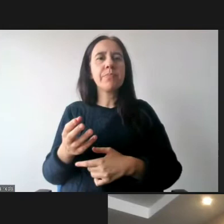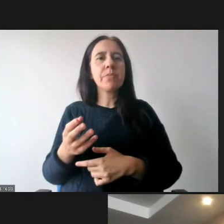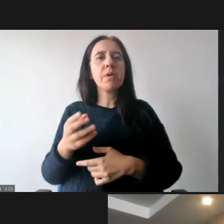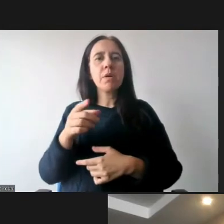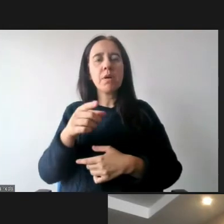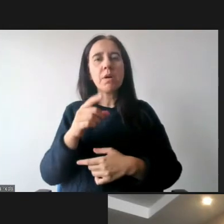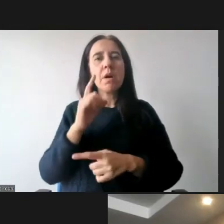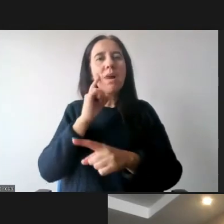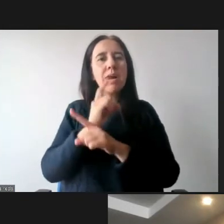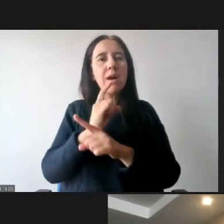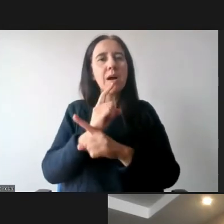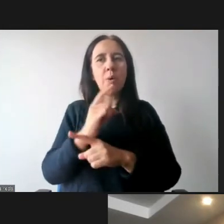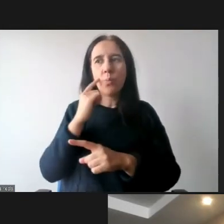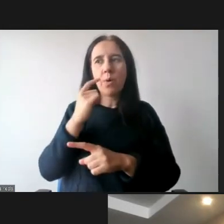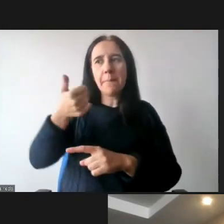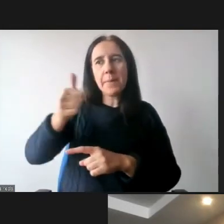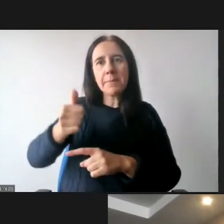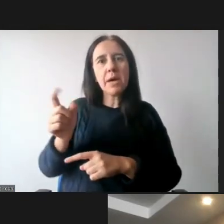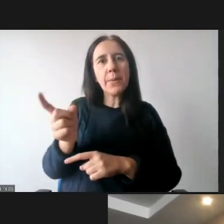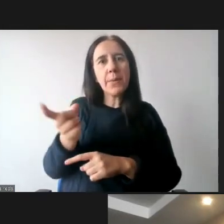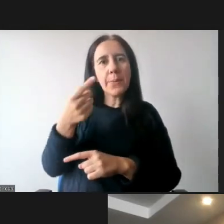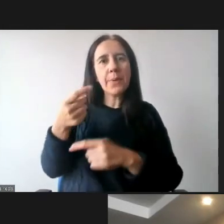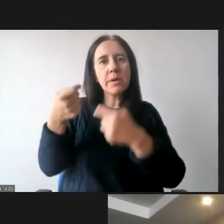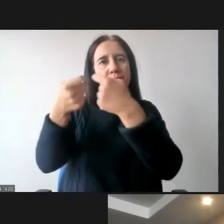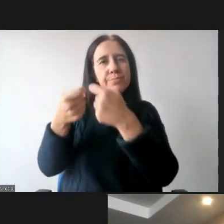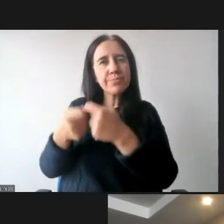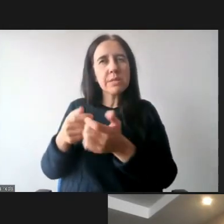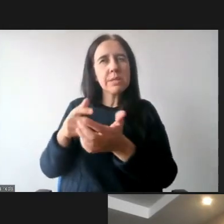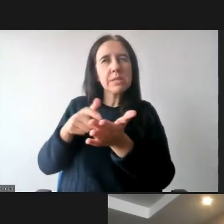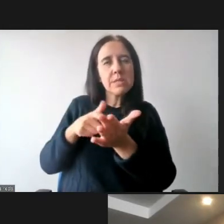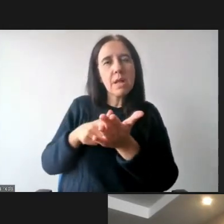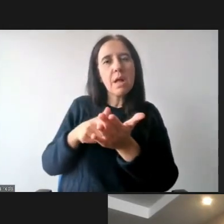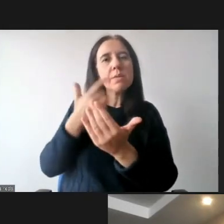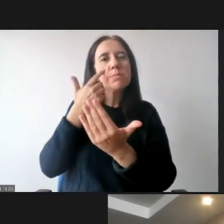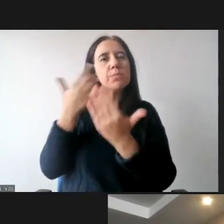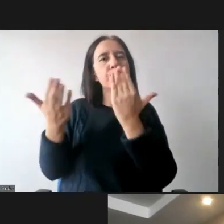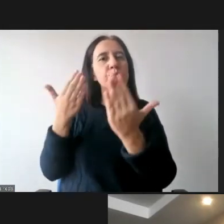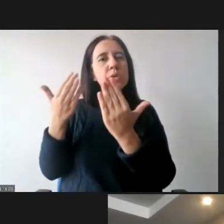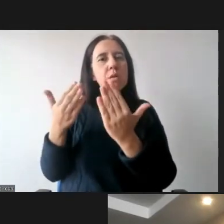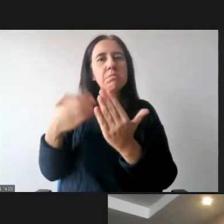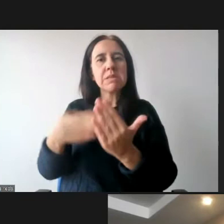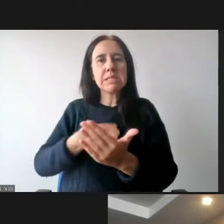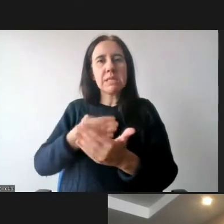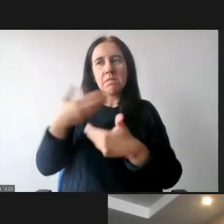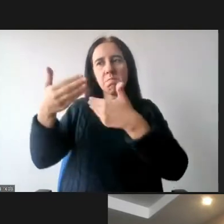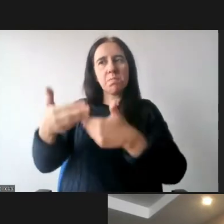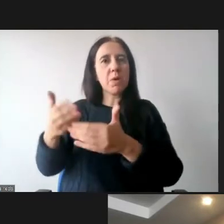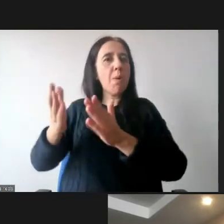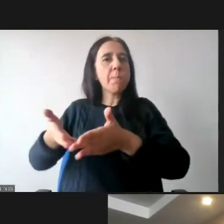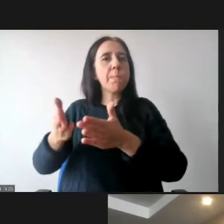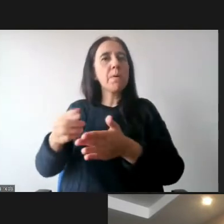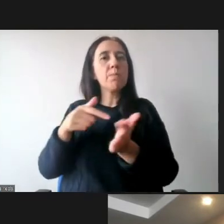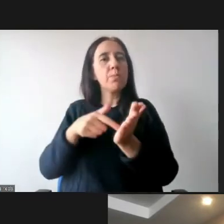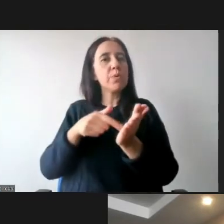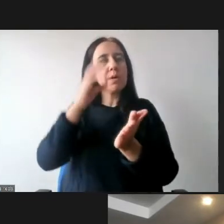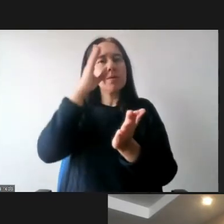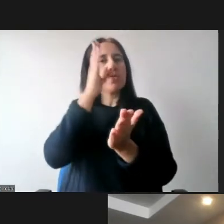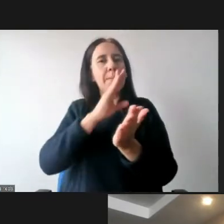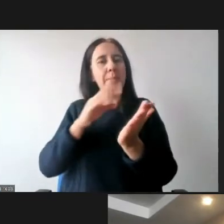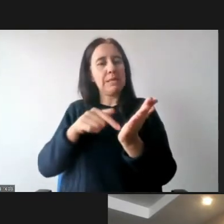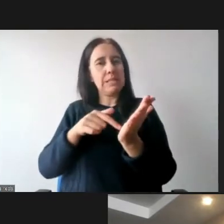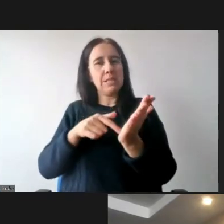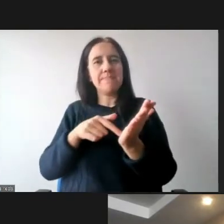por aquele crivo dos testes da adequação da necessidade e da proporcionalidade em sentido estrito, uma vez que ela não pode sequer